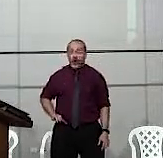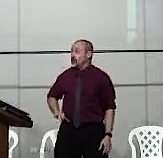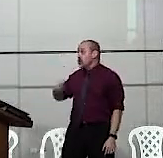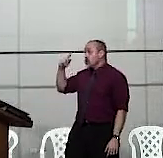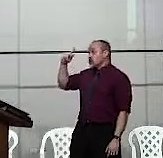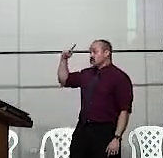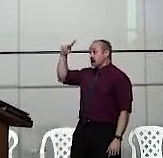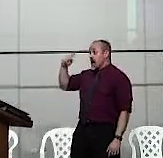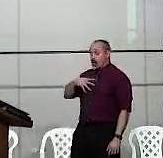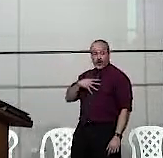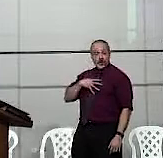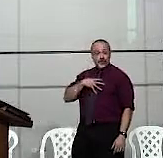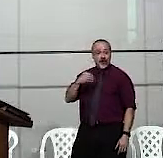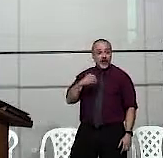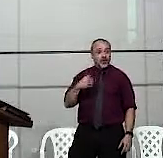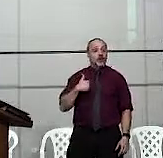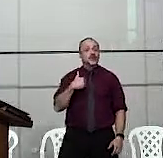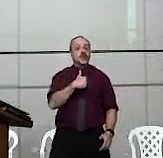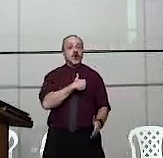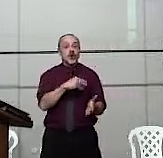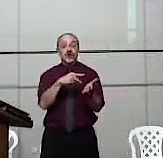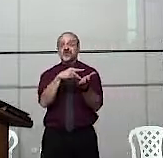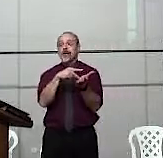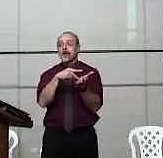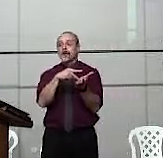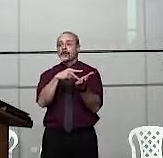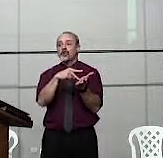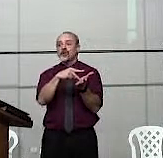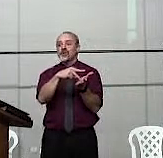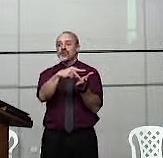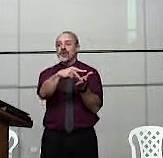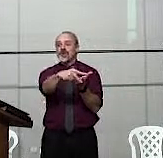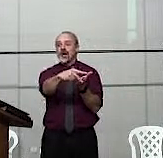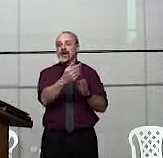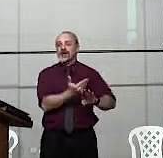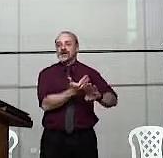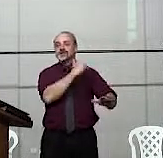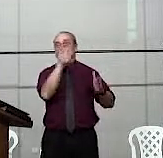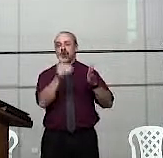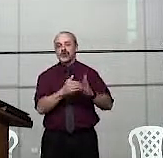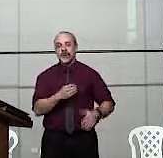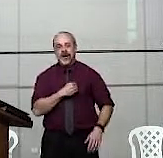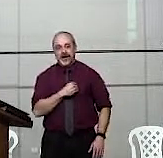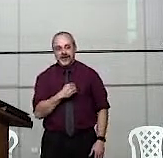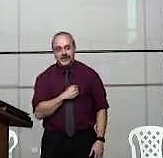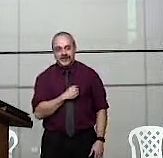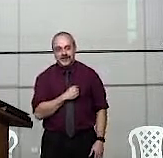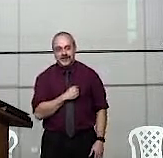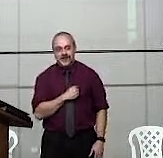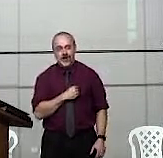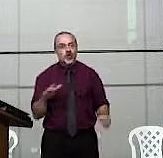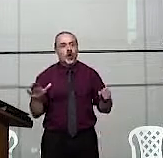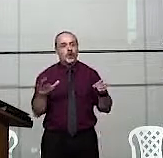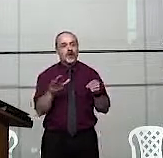Cristo, o seu Filho, nos purifica de todo o pecado.